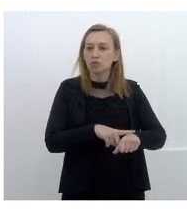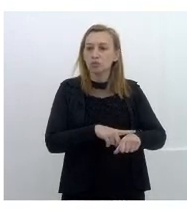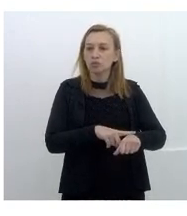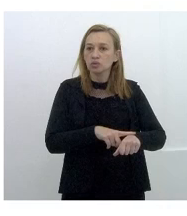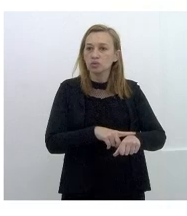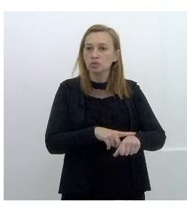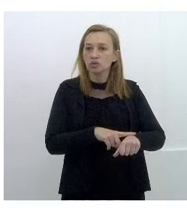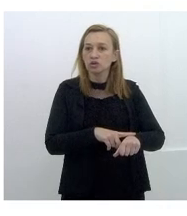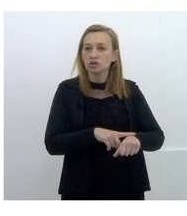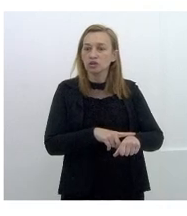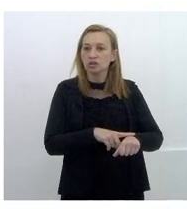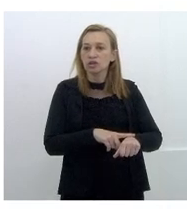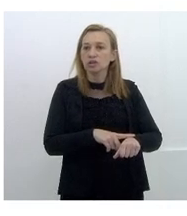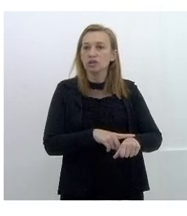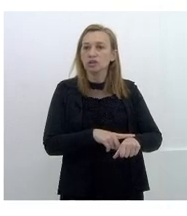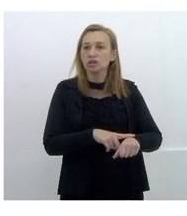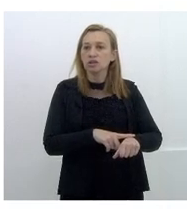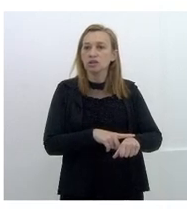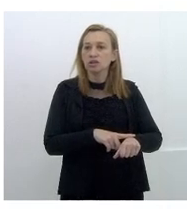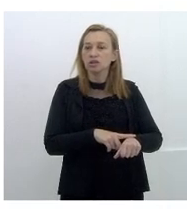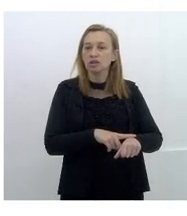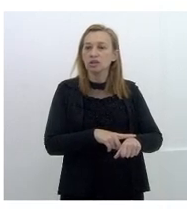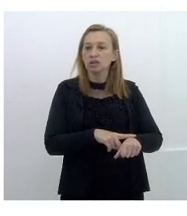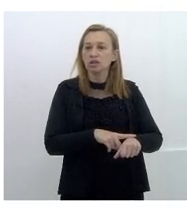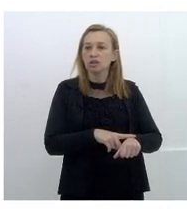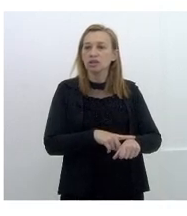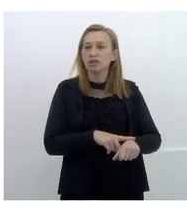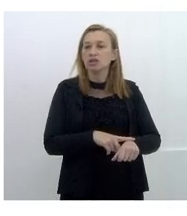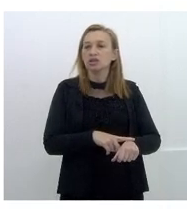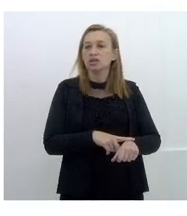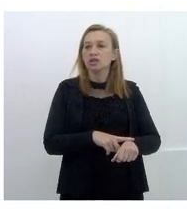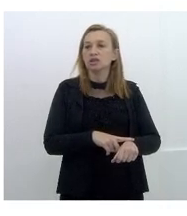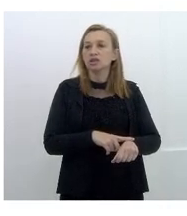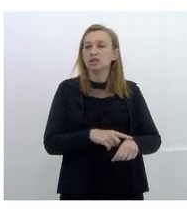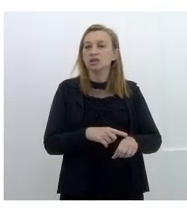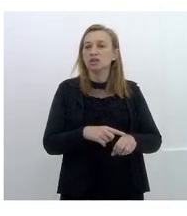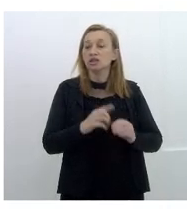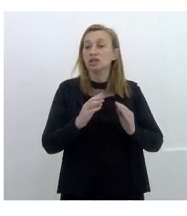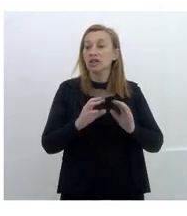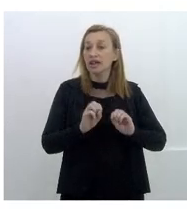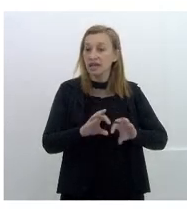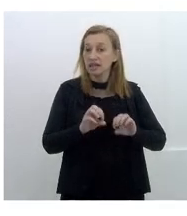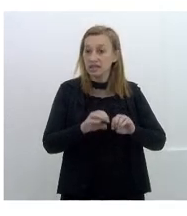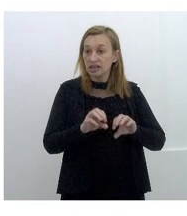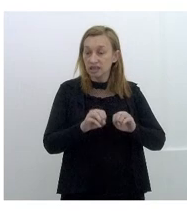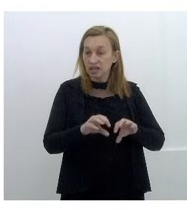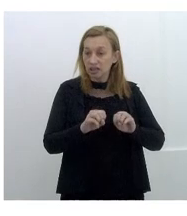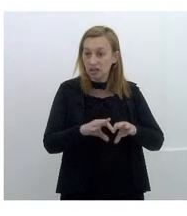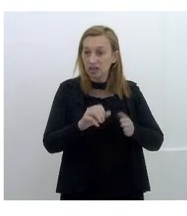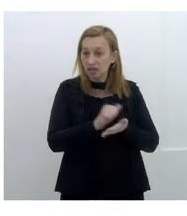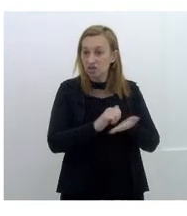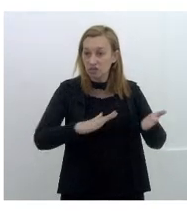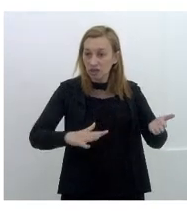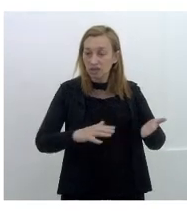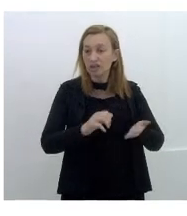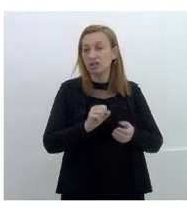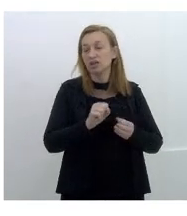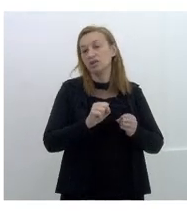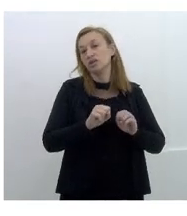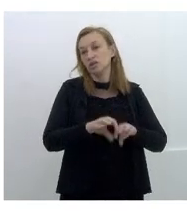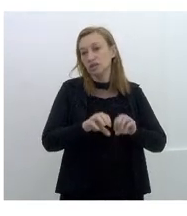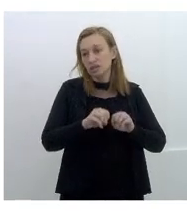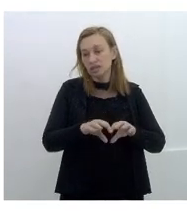exclusivo né em sala de aula que a gente costuma dizer né em atividade de educação infantil